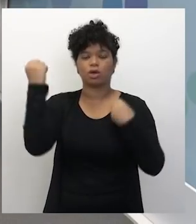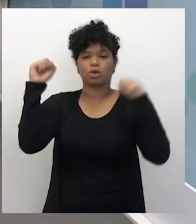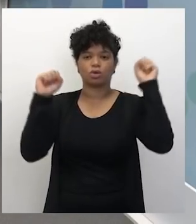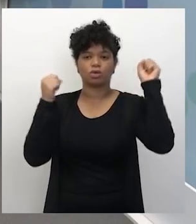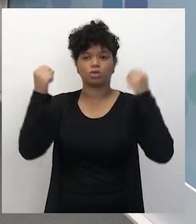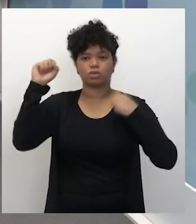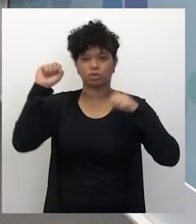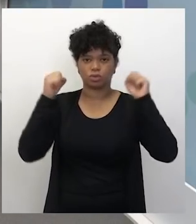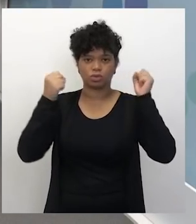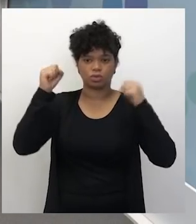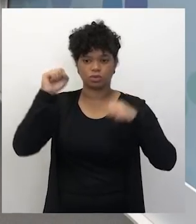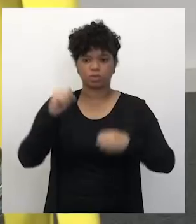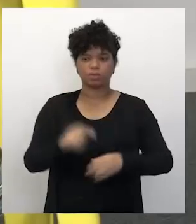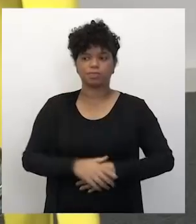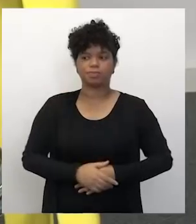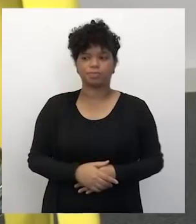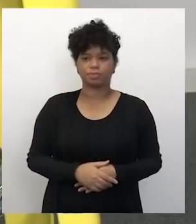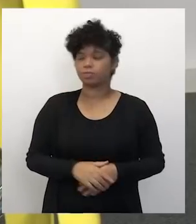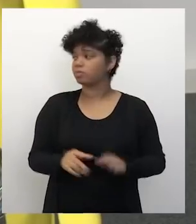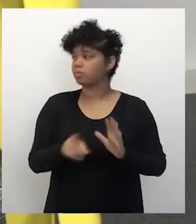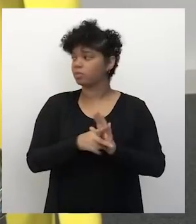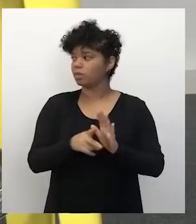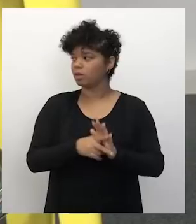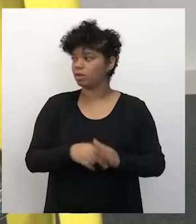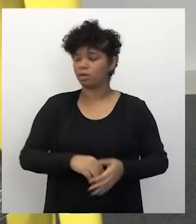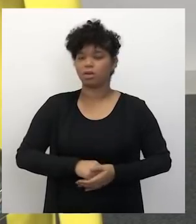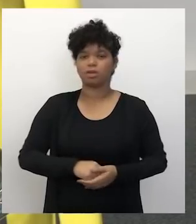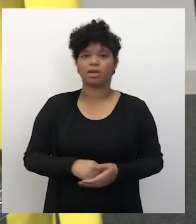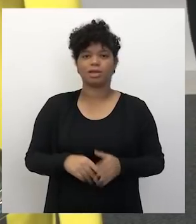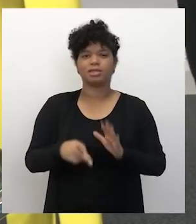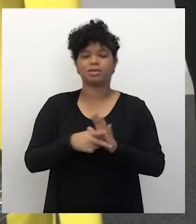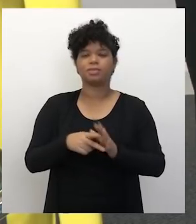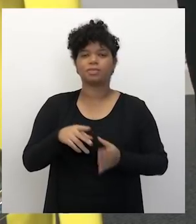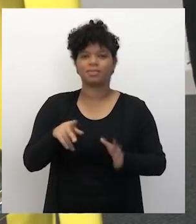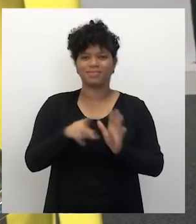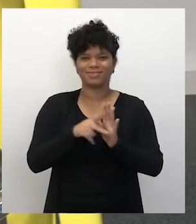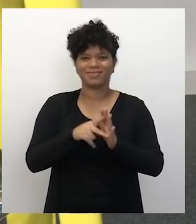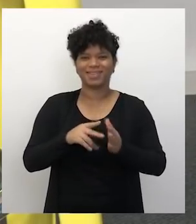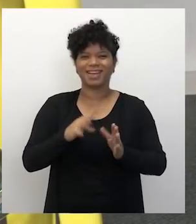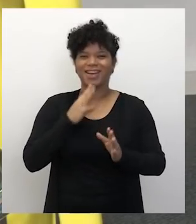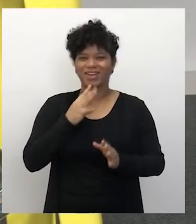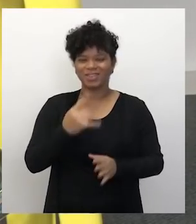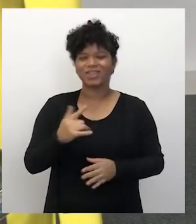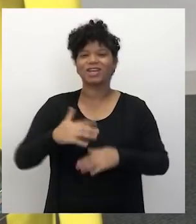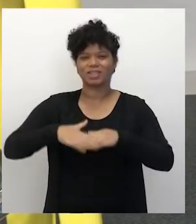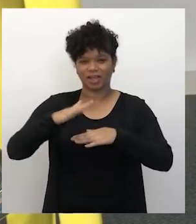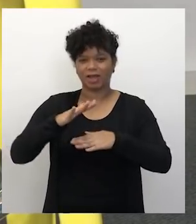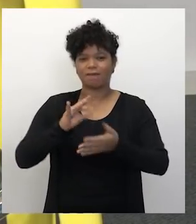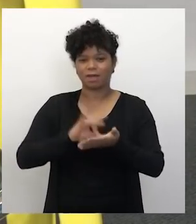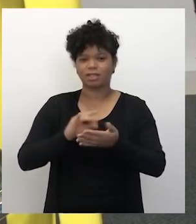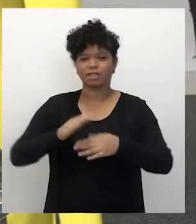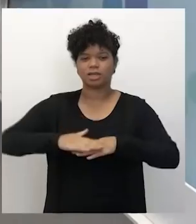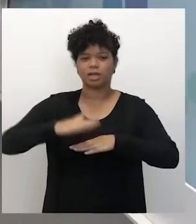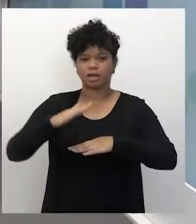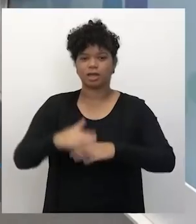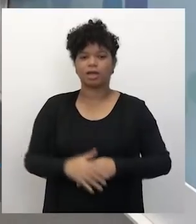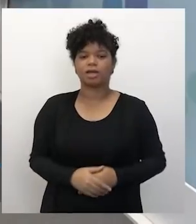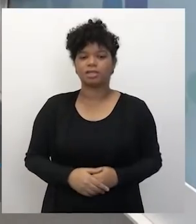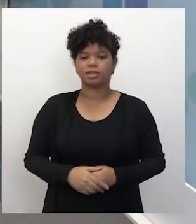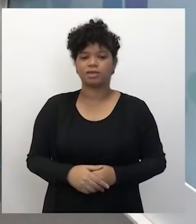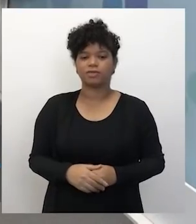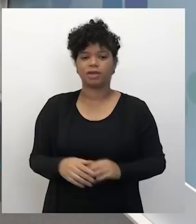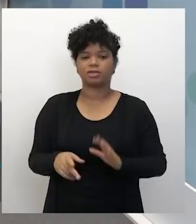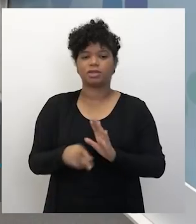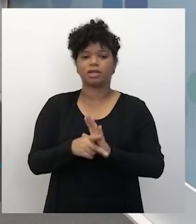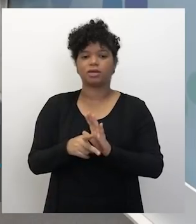nós utilizamos esse tempo cronológico. E aí, como que era antes? Será que os povos não marcavam o